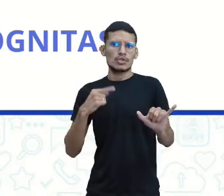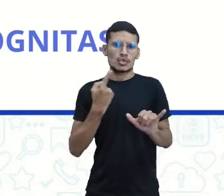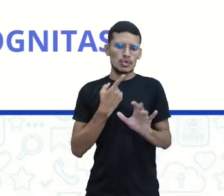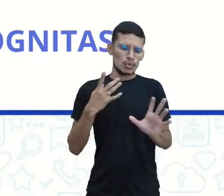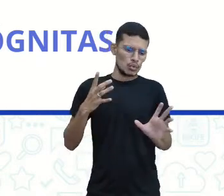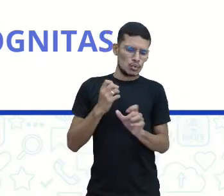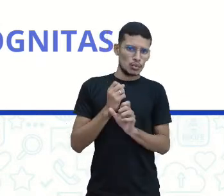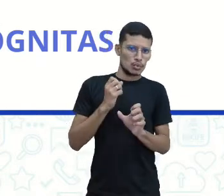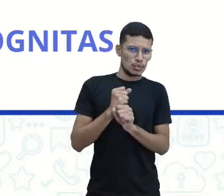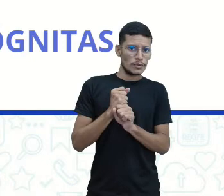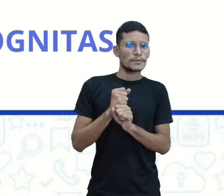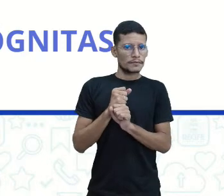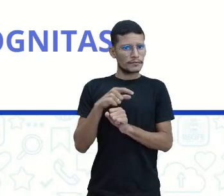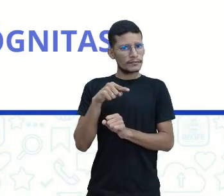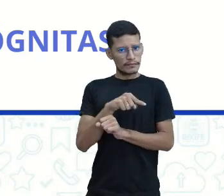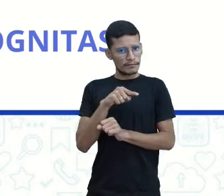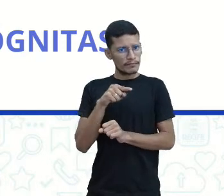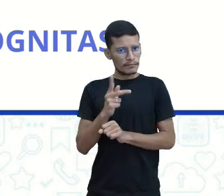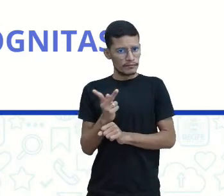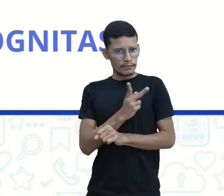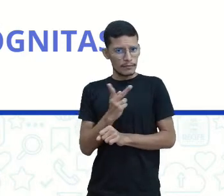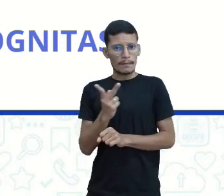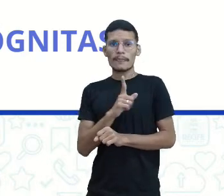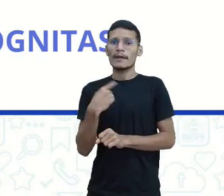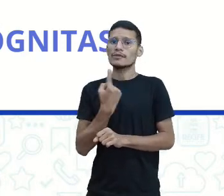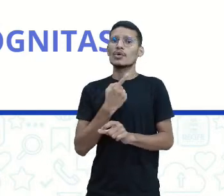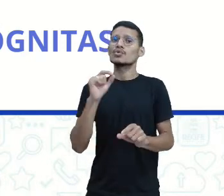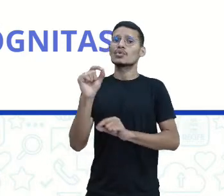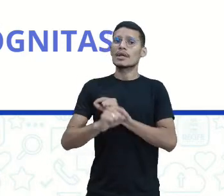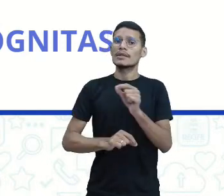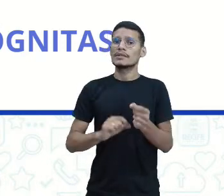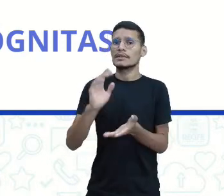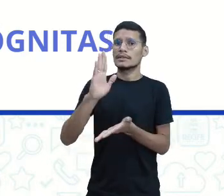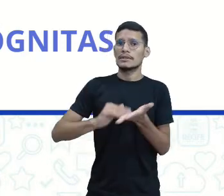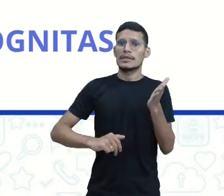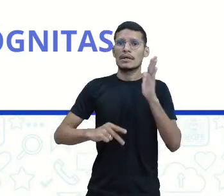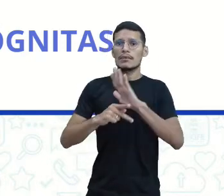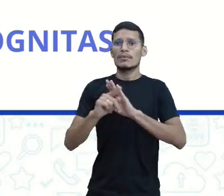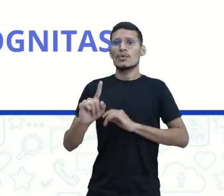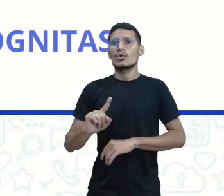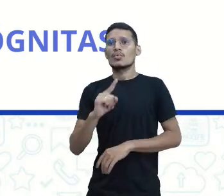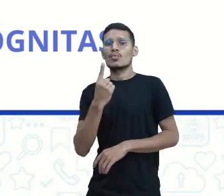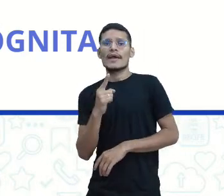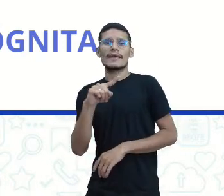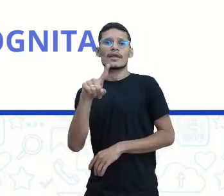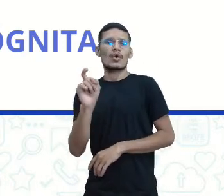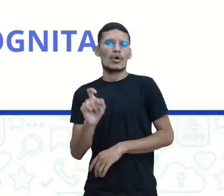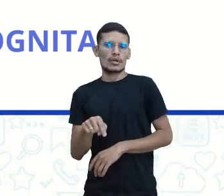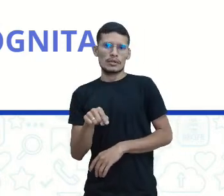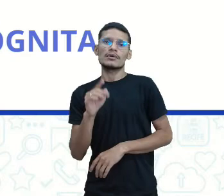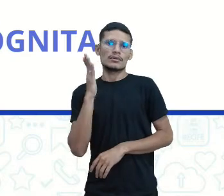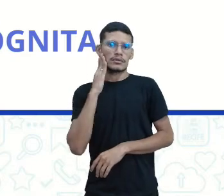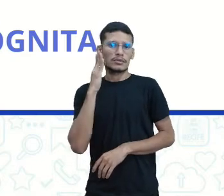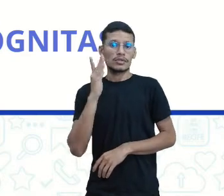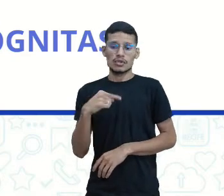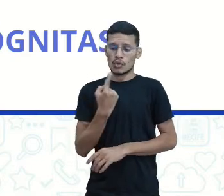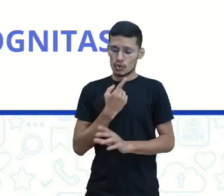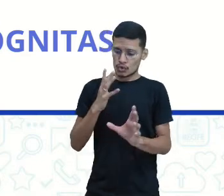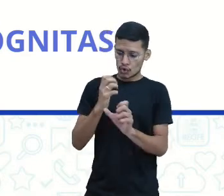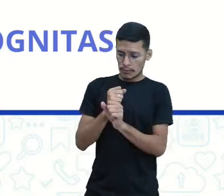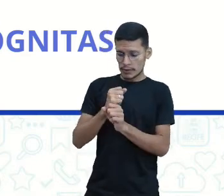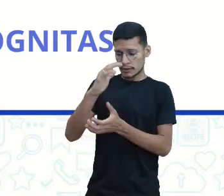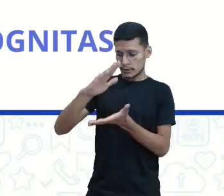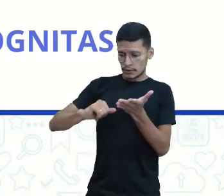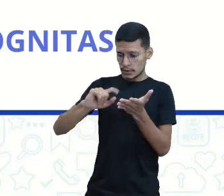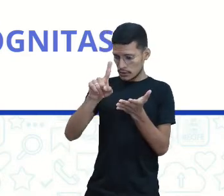gente fizer a soma dessas duas equações, a gente vai eliminar uma das incógnitas. Então, quando a gente soma,